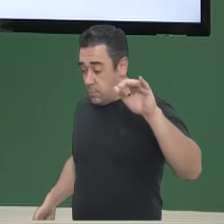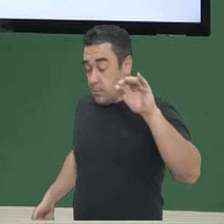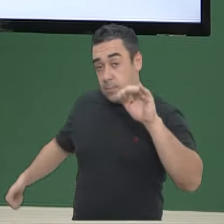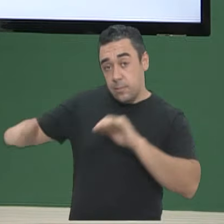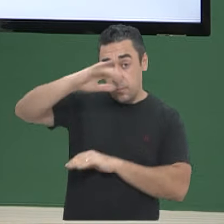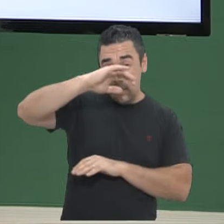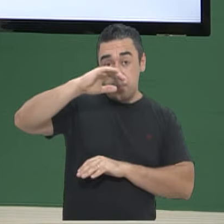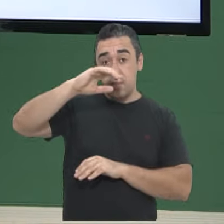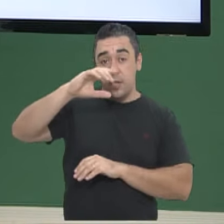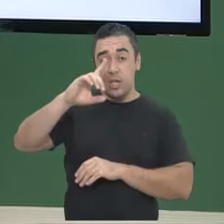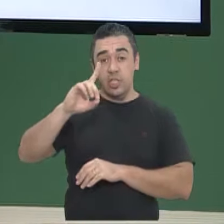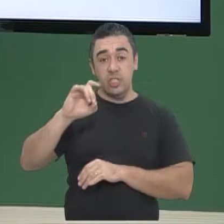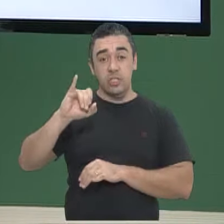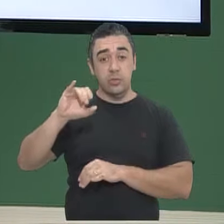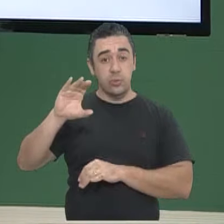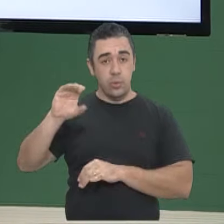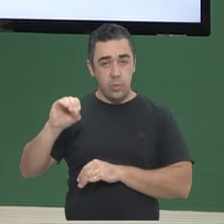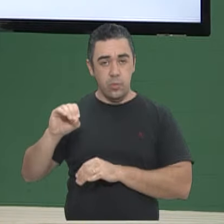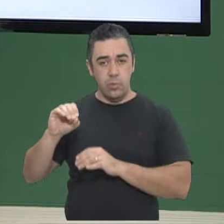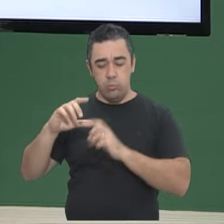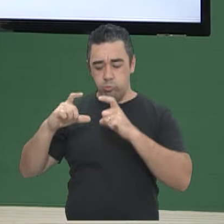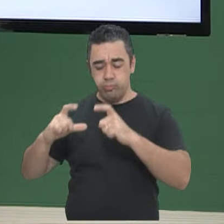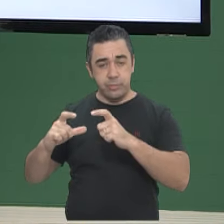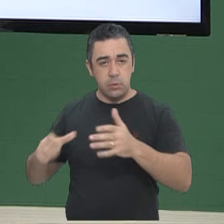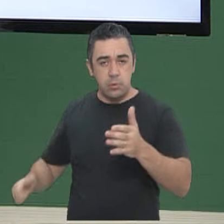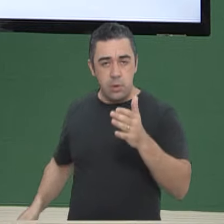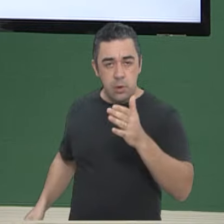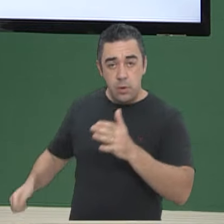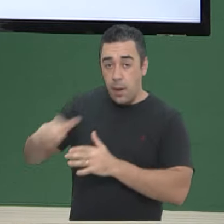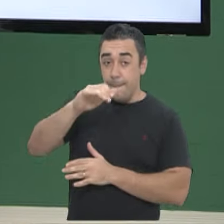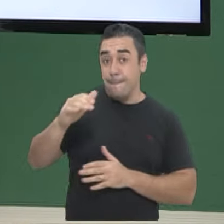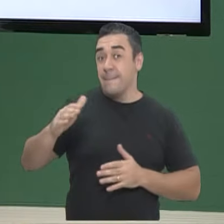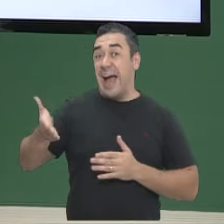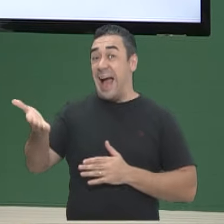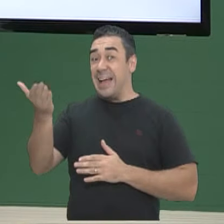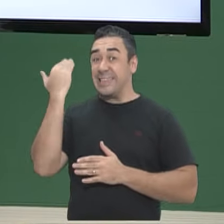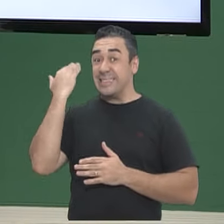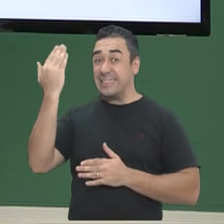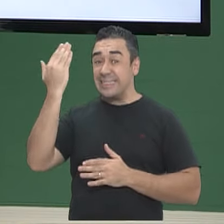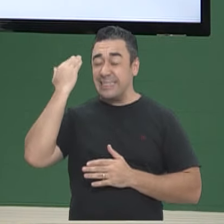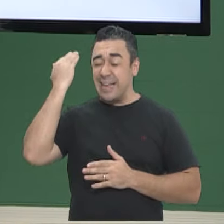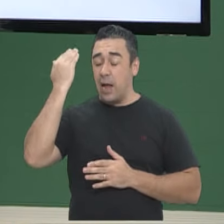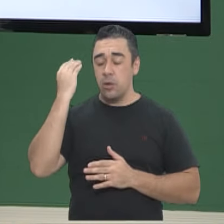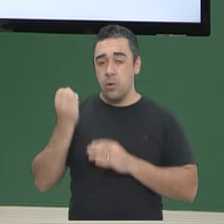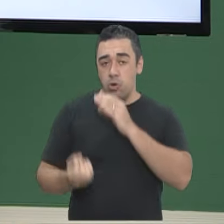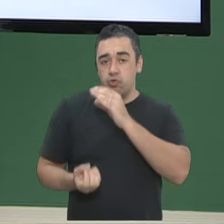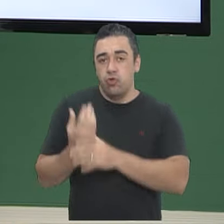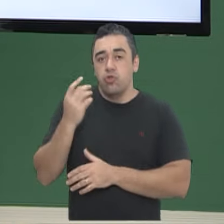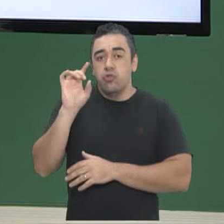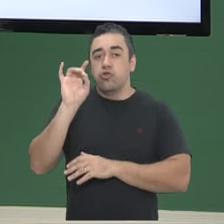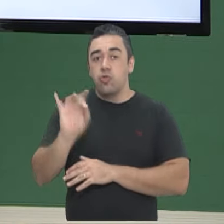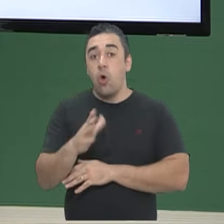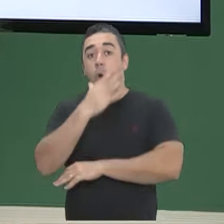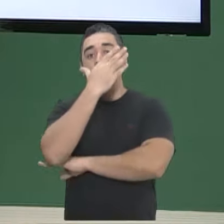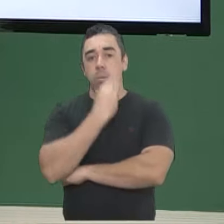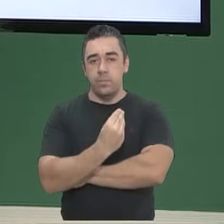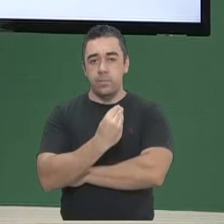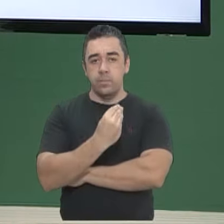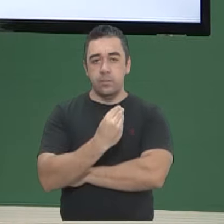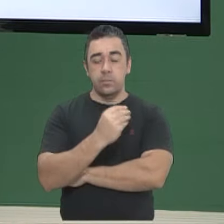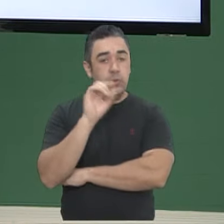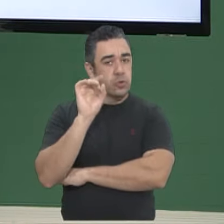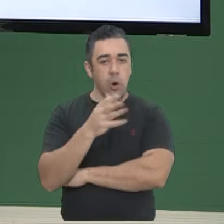apenas naquele período, naquela época, somente pelos homens. Então, aqui nós temos o Estádio Olímpico